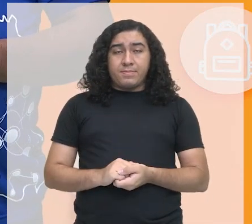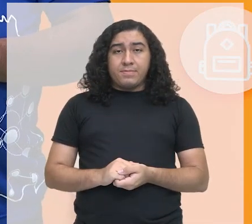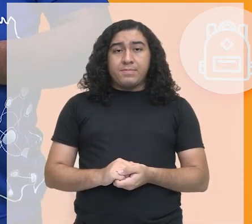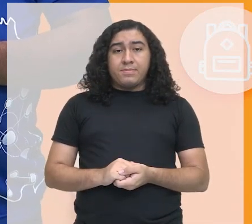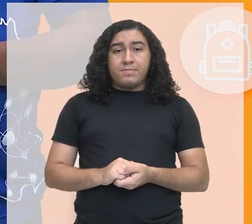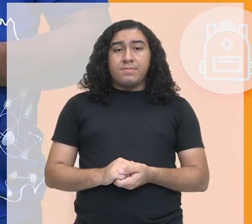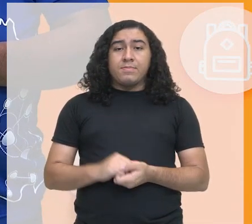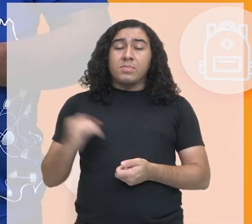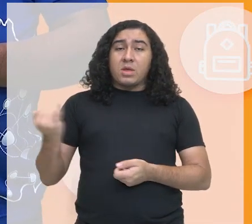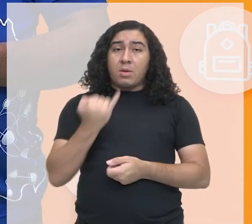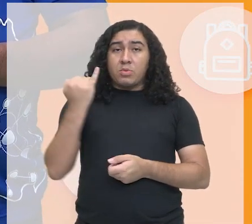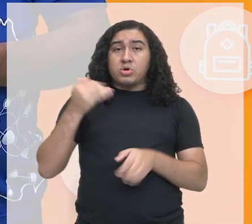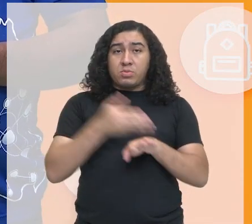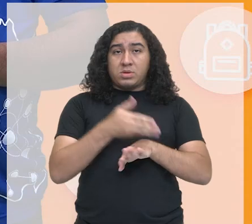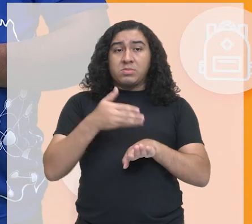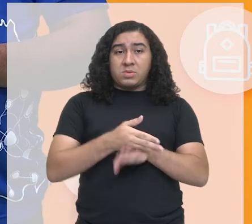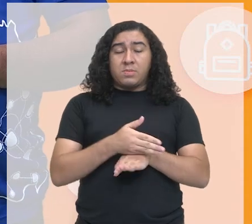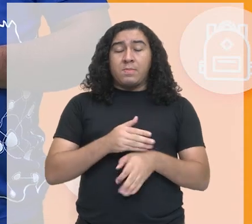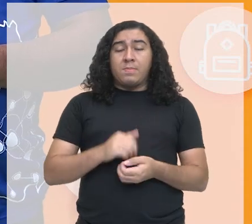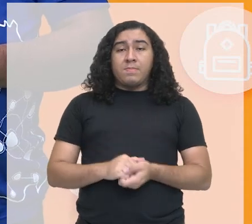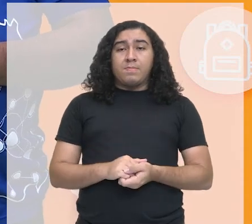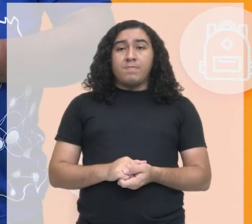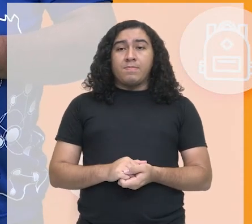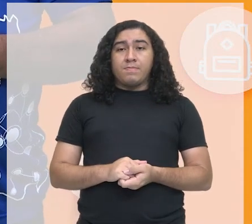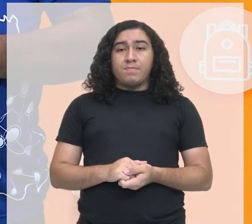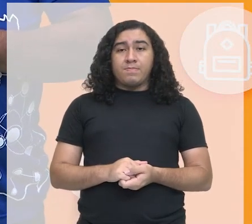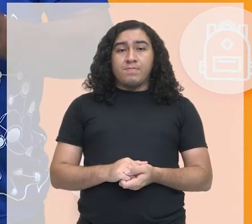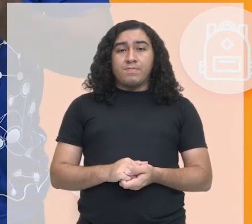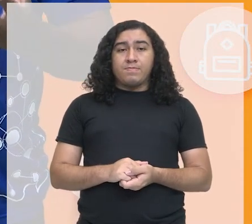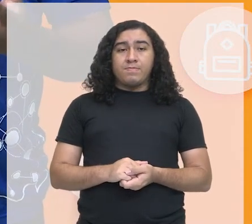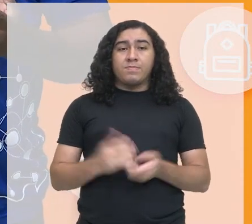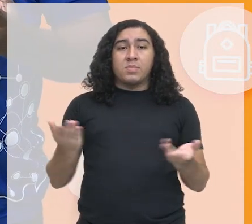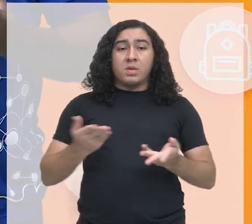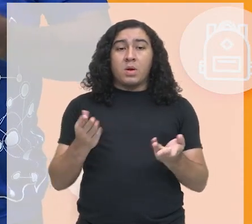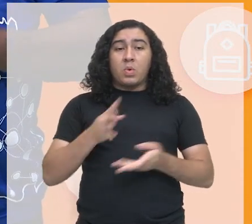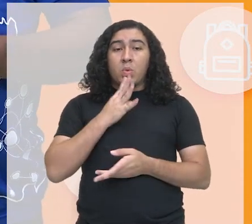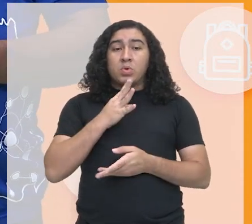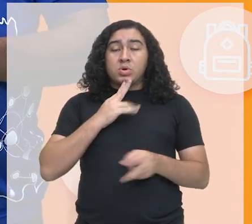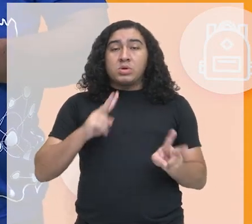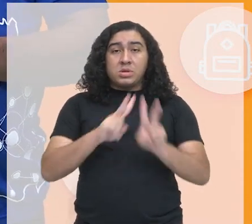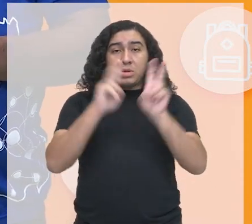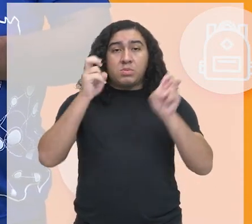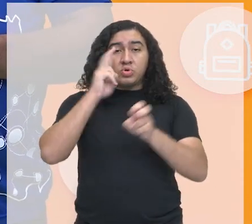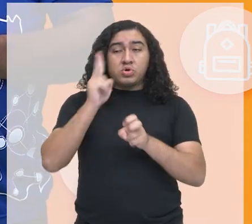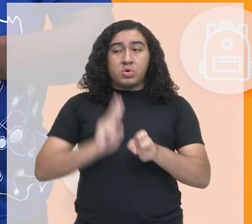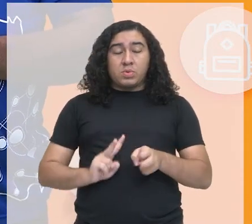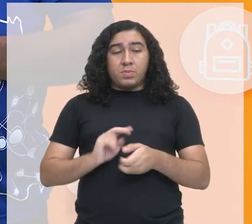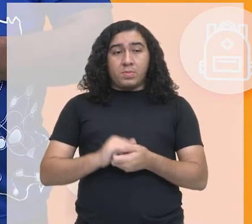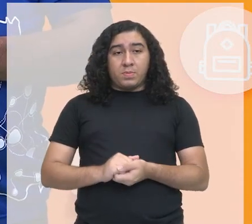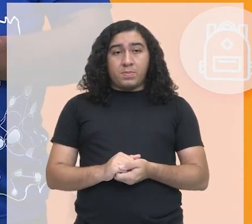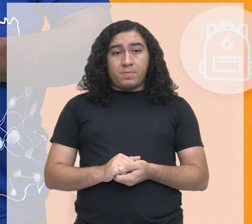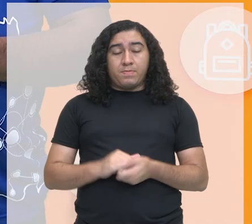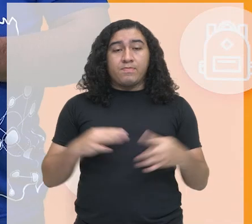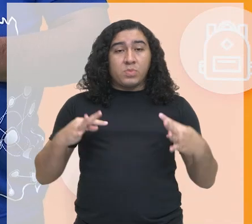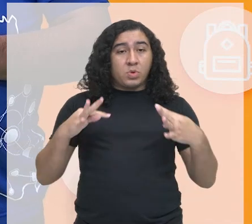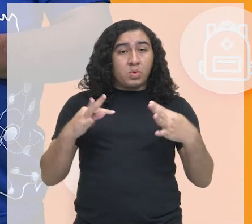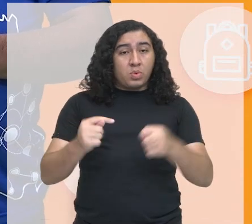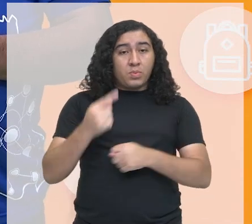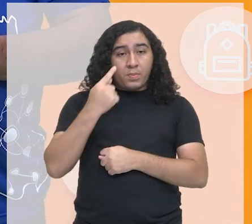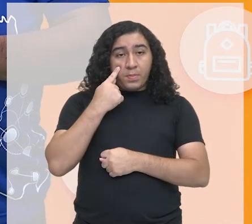Então, é importante a participação e engajamento político. Vamos conhecer um pouco agora da história de tudo